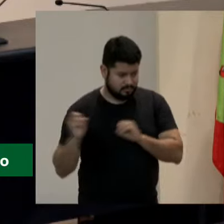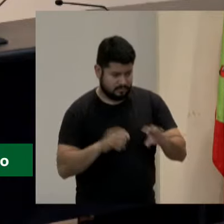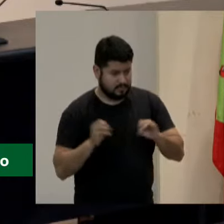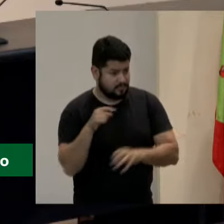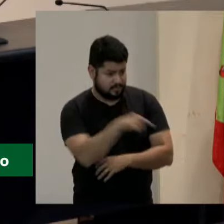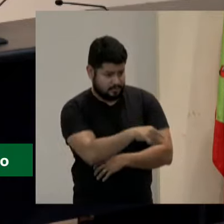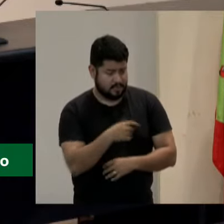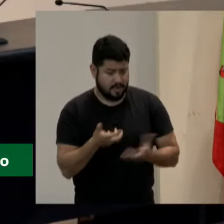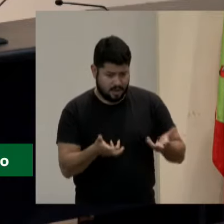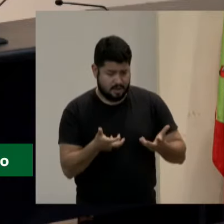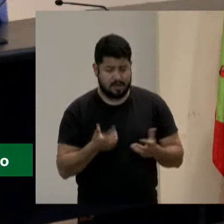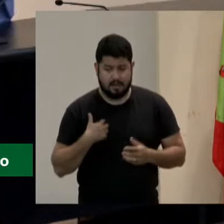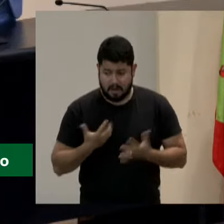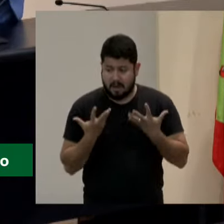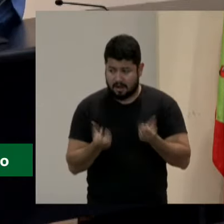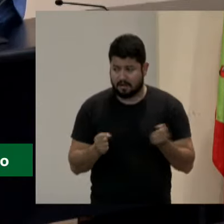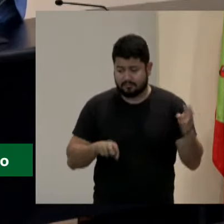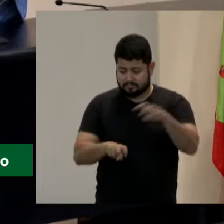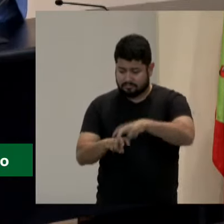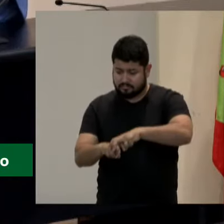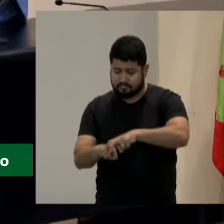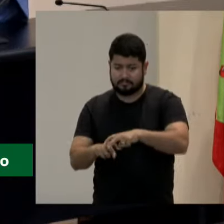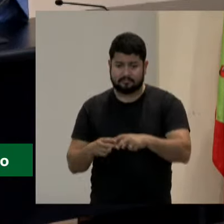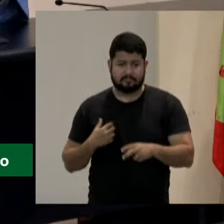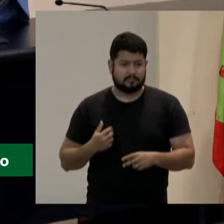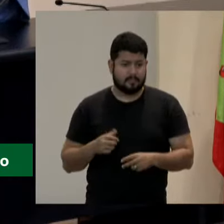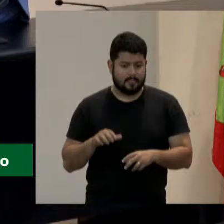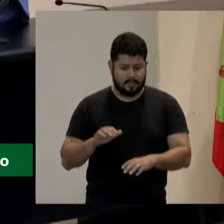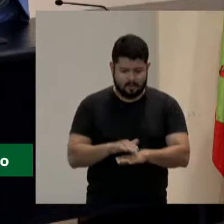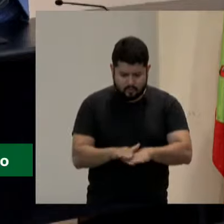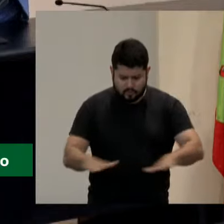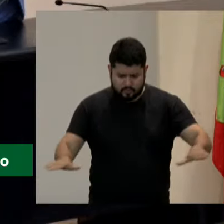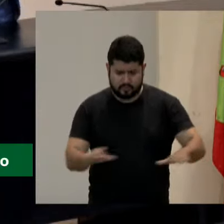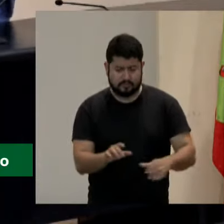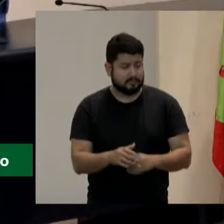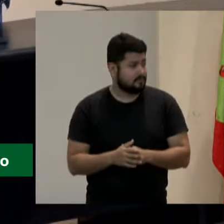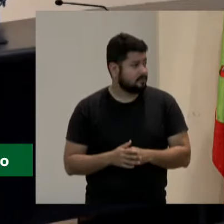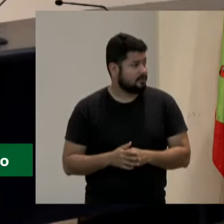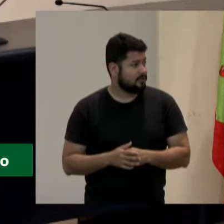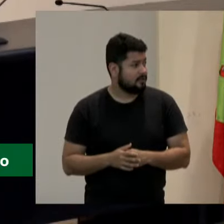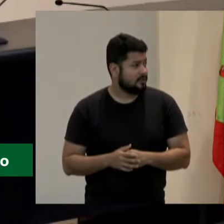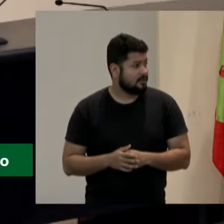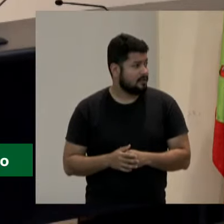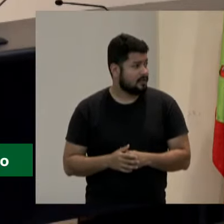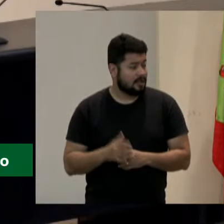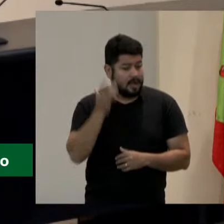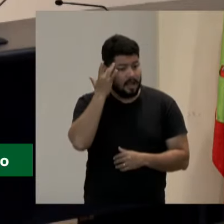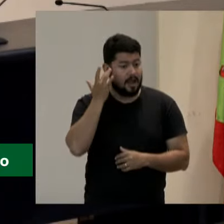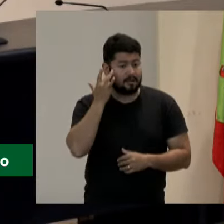para mim, claro que eu quero. Ela senta aí no chão, eu, no chão? É que ela achou que era melhor no chão.